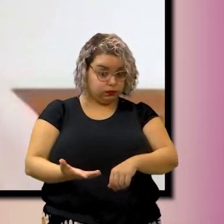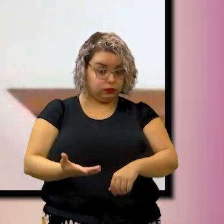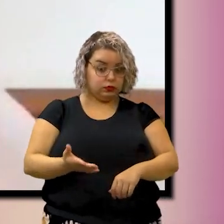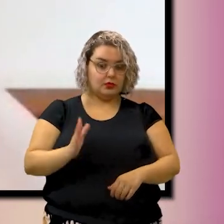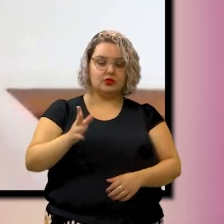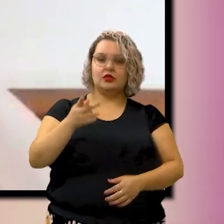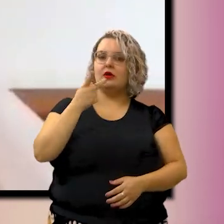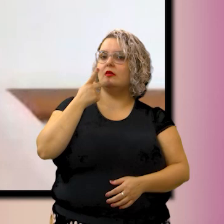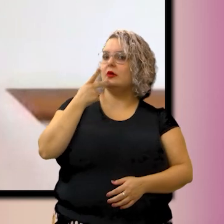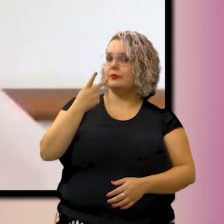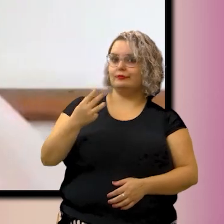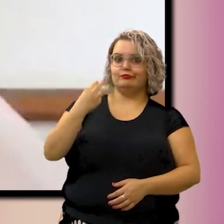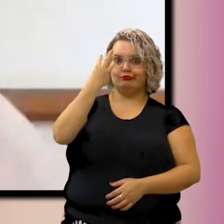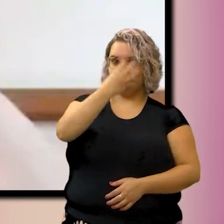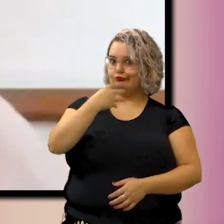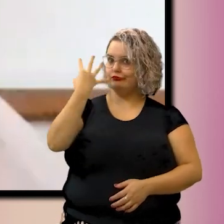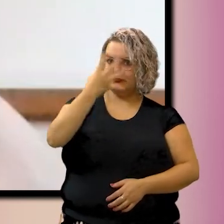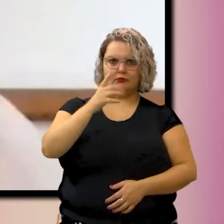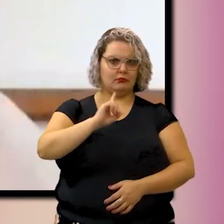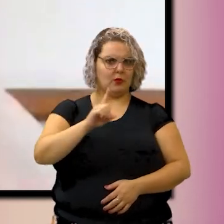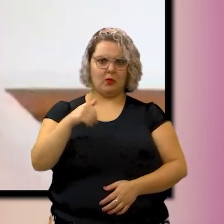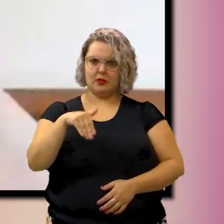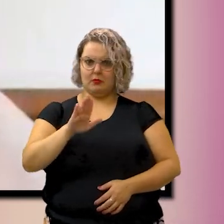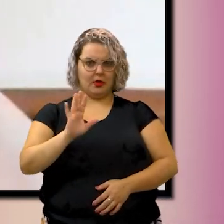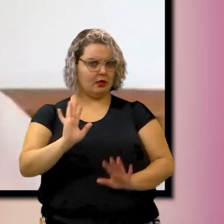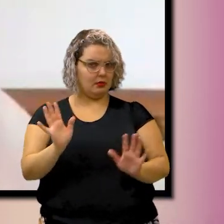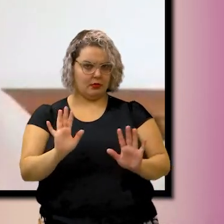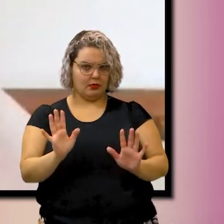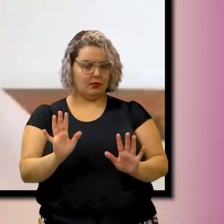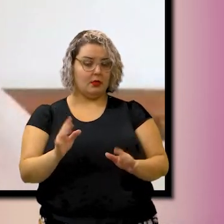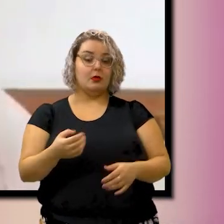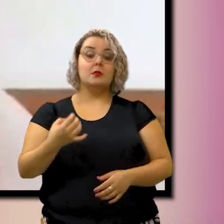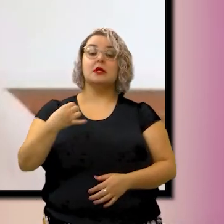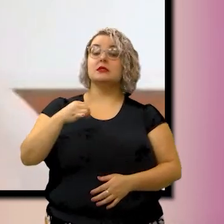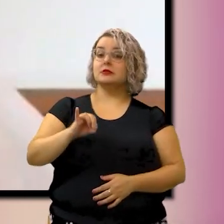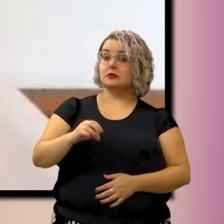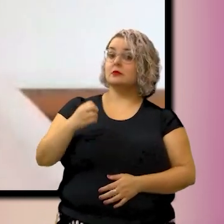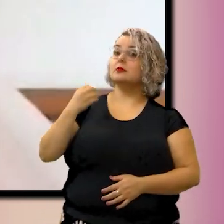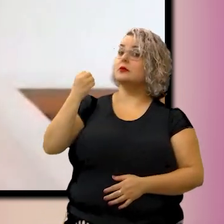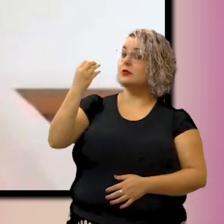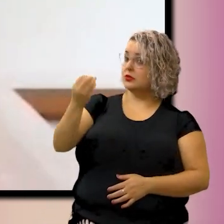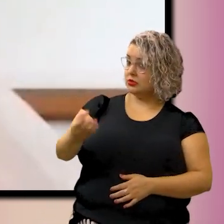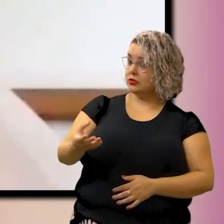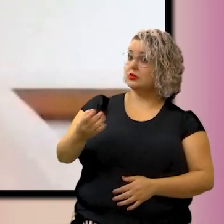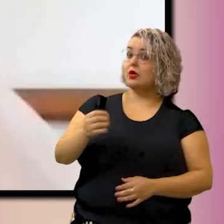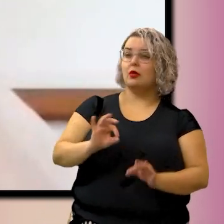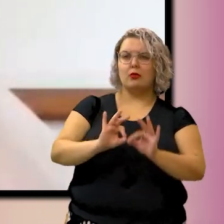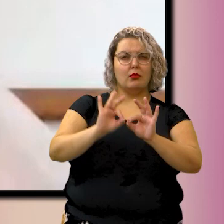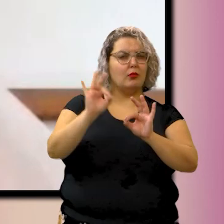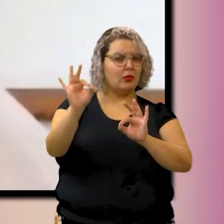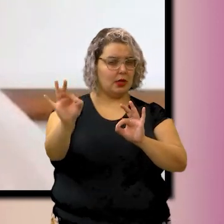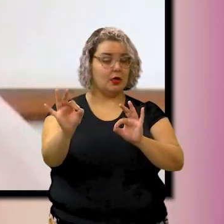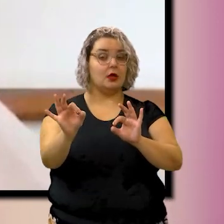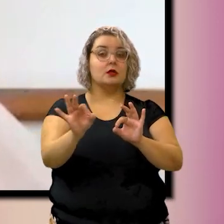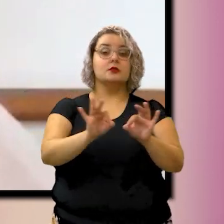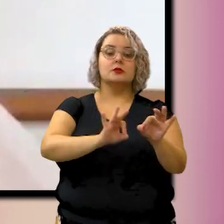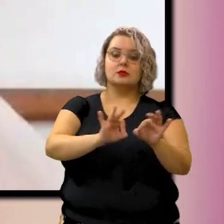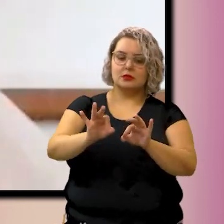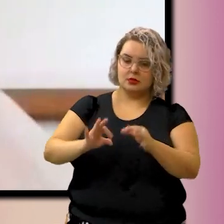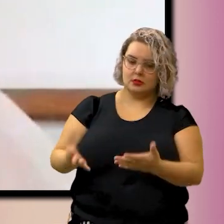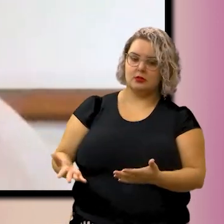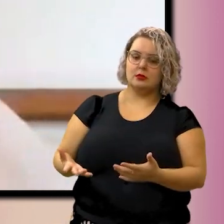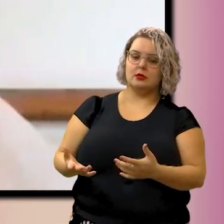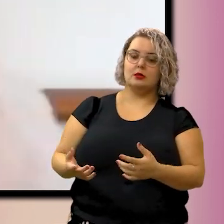longa, e viagem longa, aqui eu já estou falando de 3, 4 horas, nem precisa ser muito mais longa que isso. Mas se você já vai fazer uma viagem longa, é interessante você